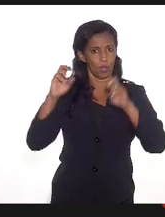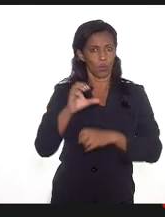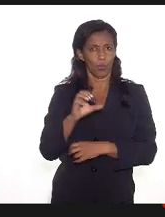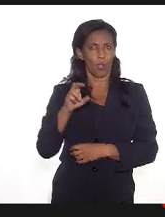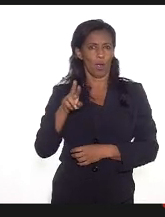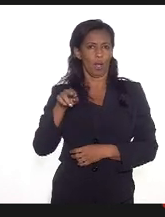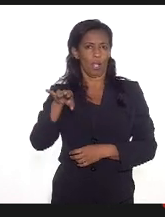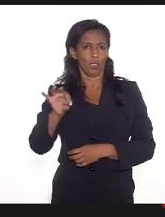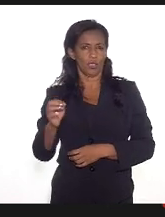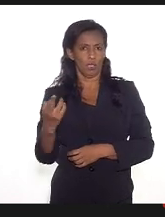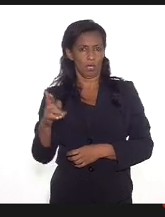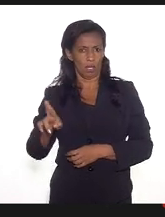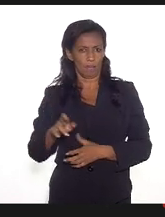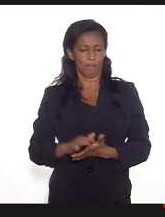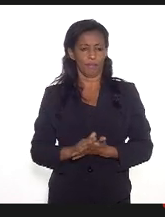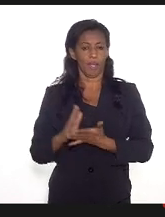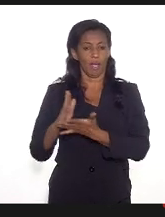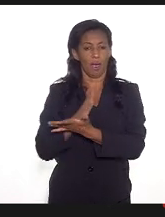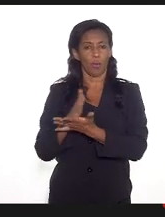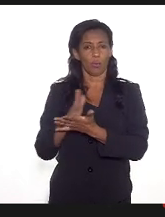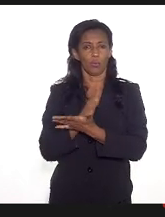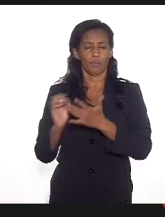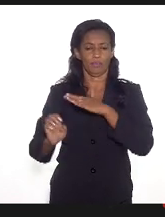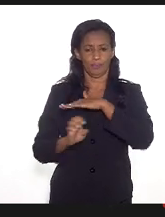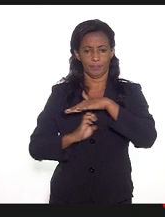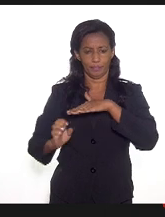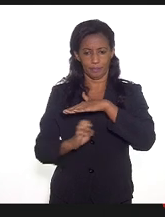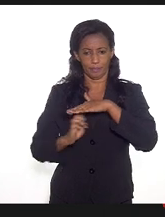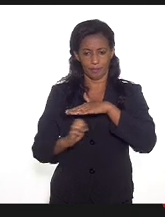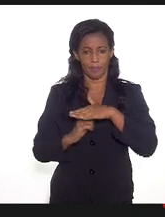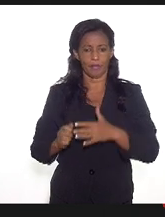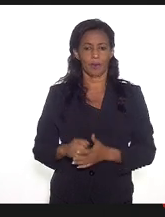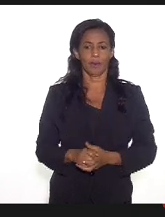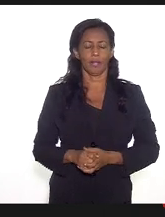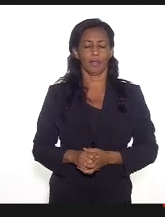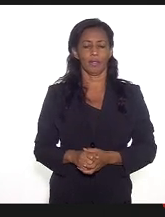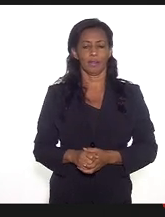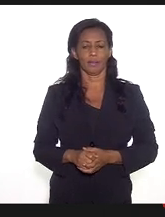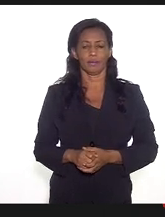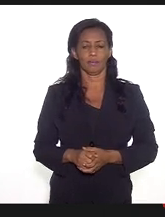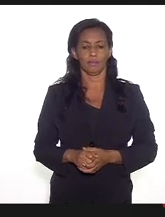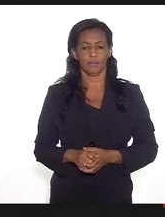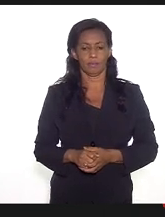clusters, algumas empresas, eu vou mais adiante citá-las,